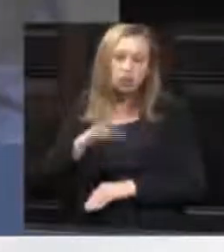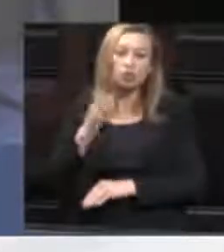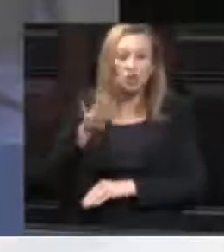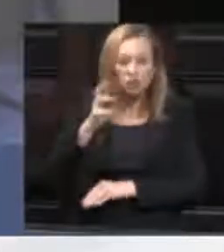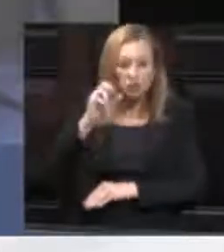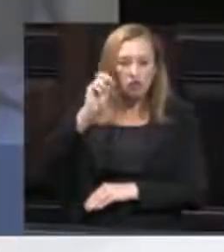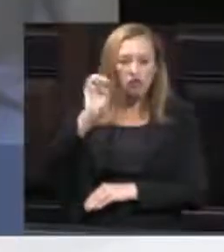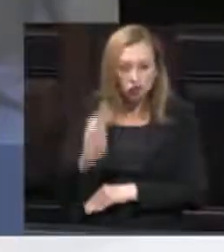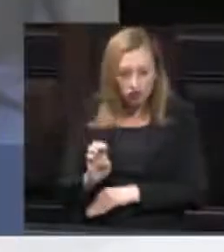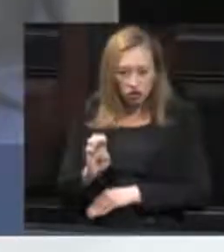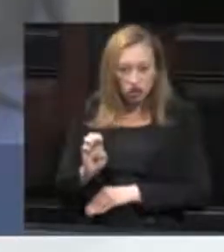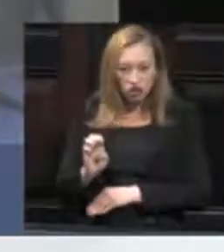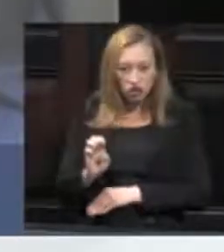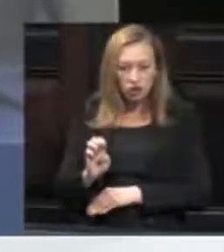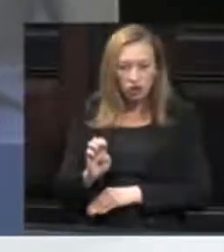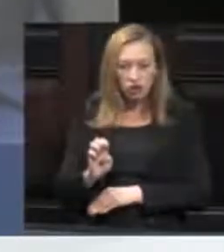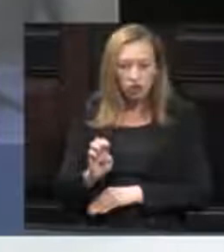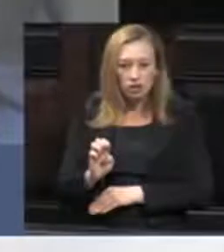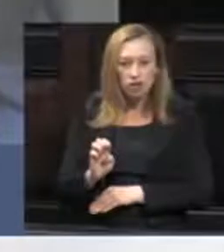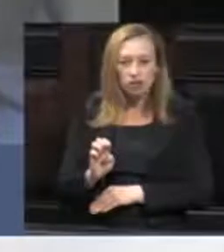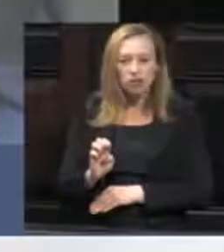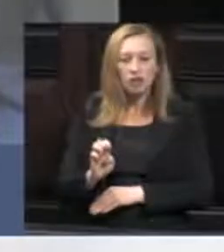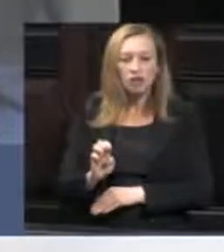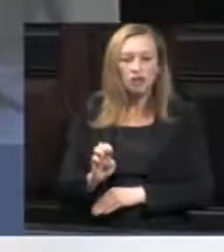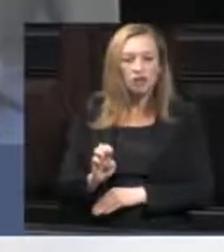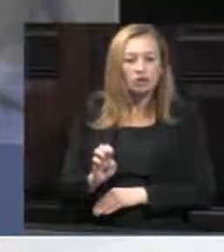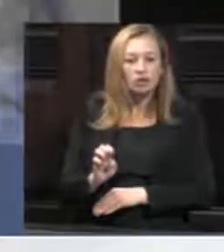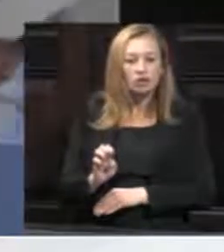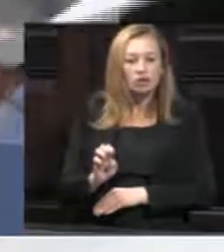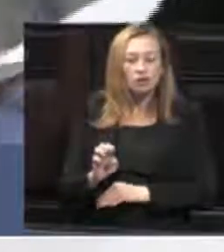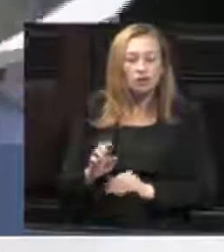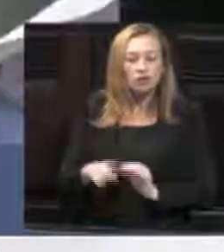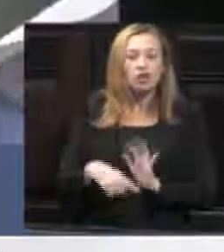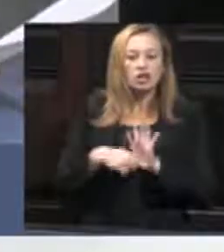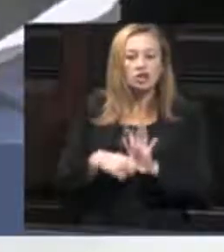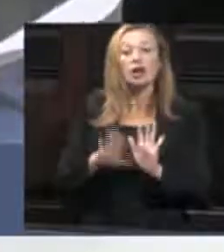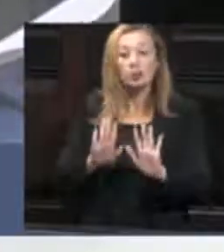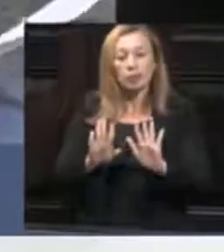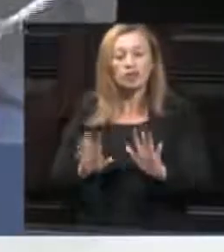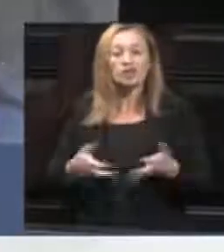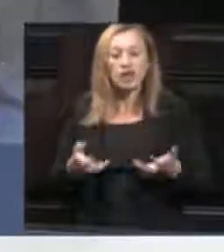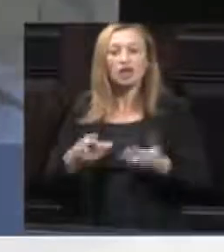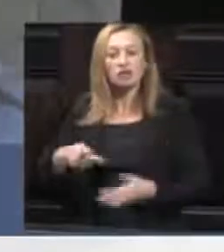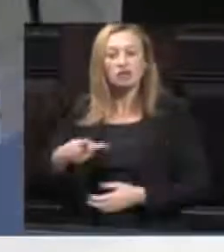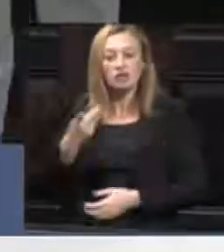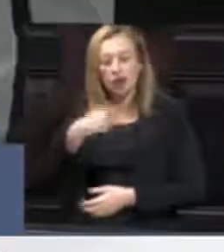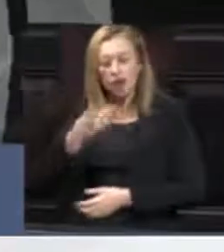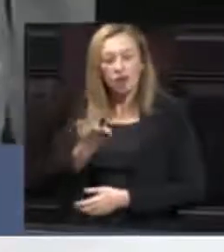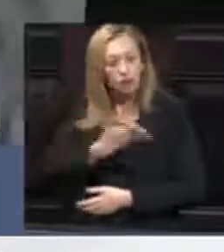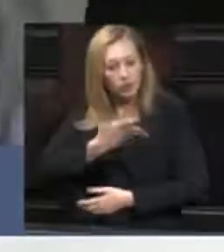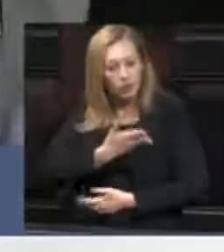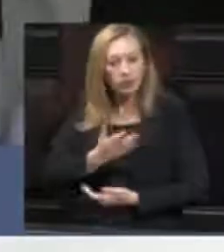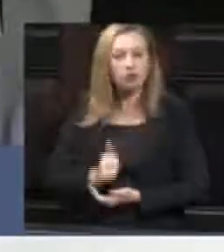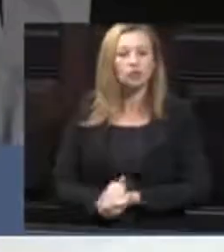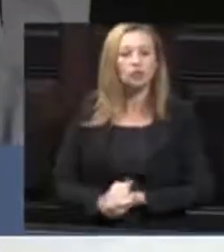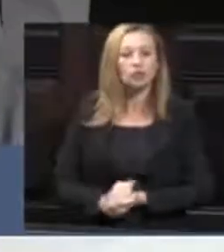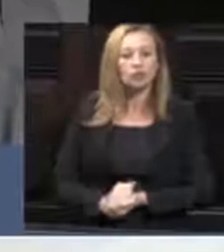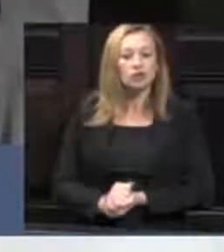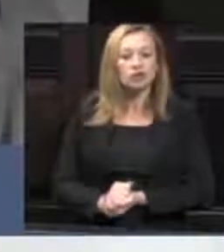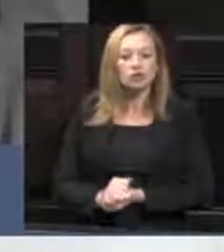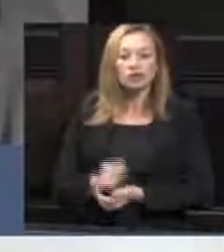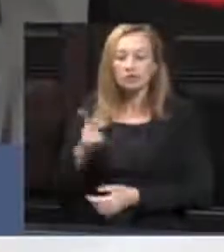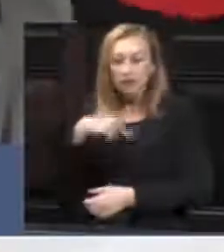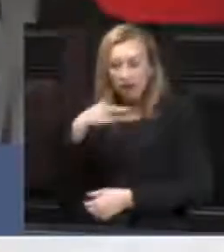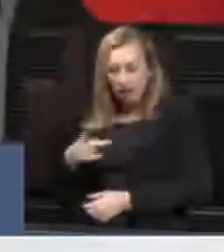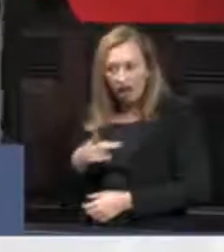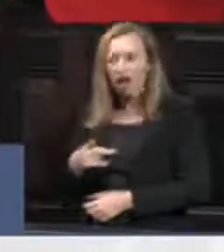e atribuir ao FISEG tal função. Quero dizer a Vossa Excelência que atribuir ao governador, ao fato